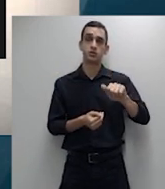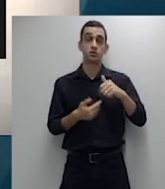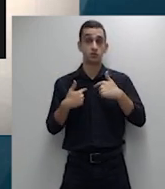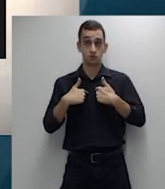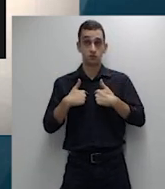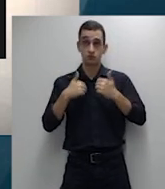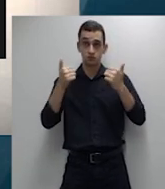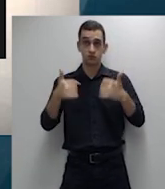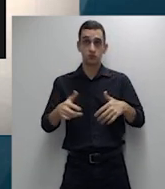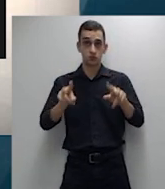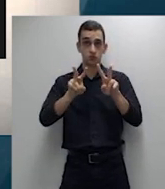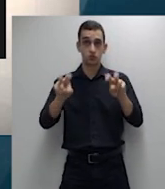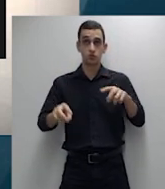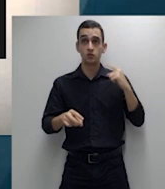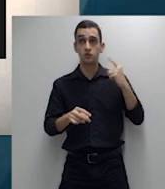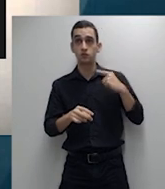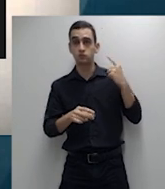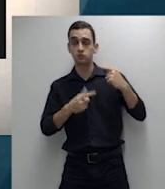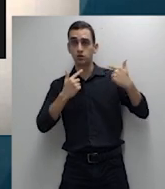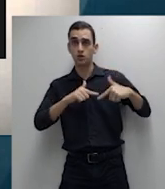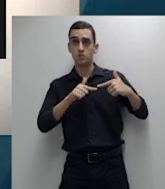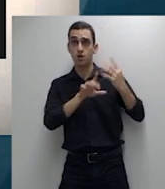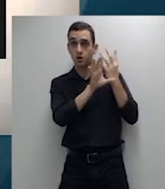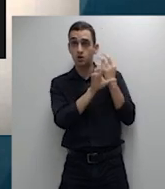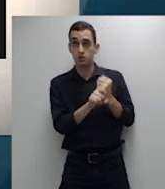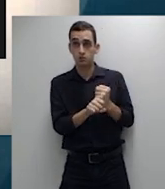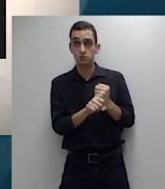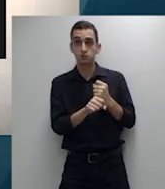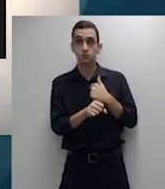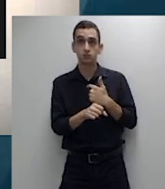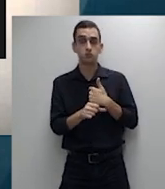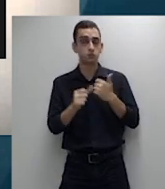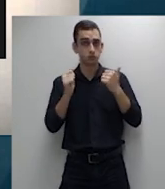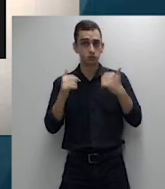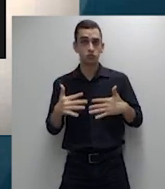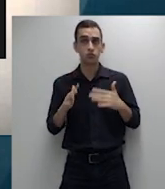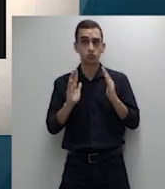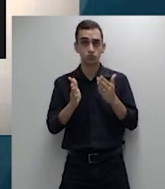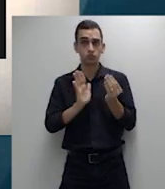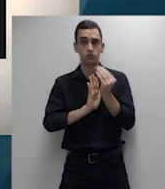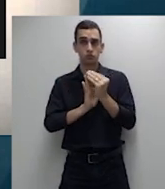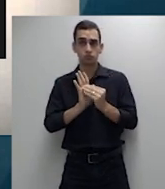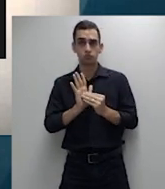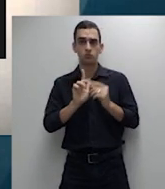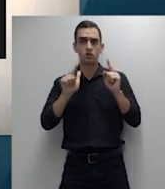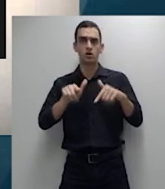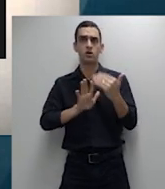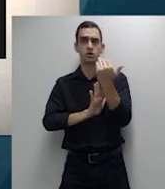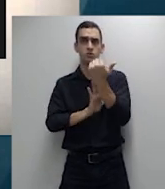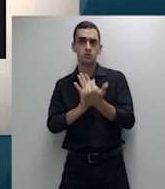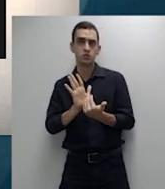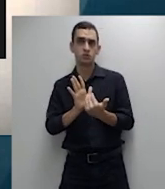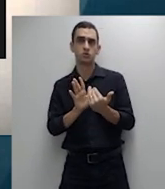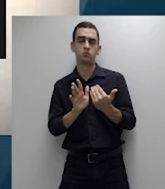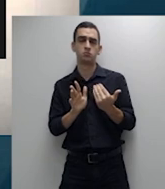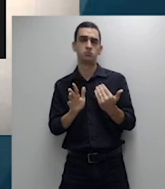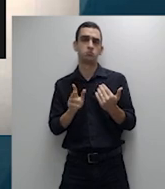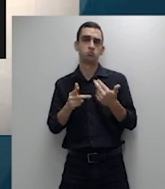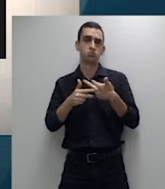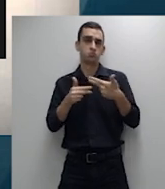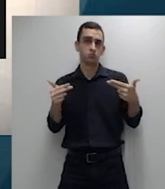no tocante à verba honorária não parte desse parâmetro né de diminuir a a verba